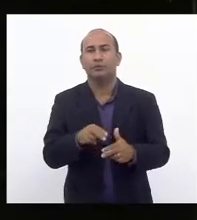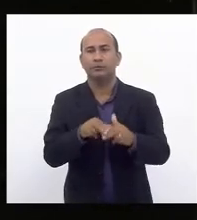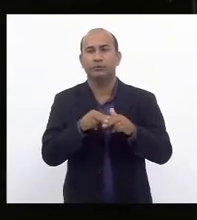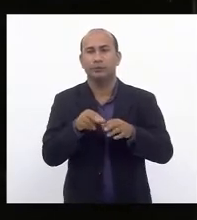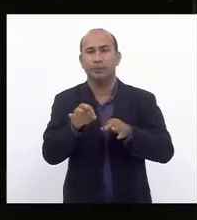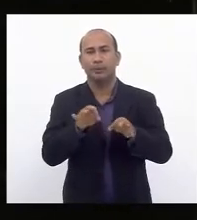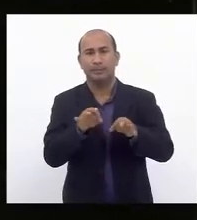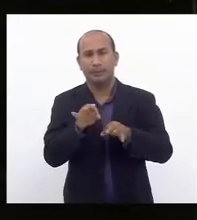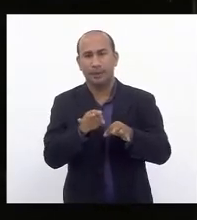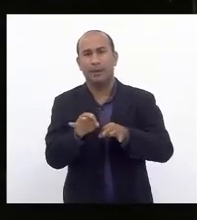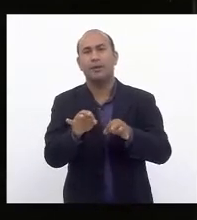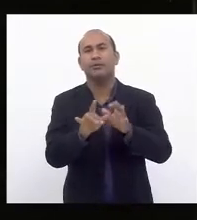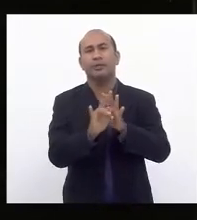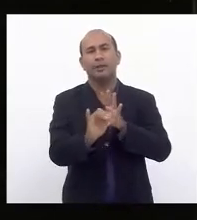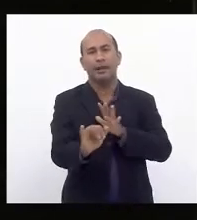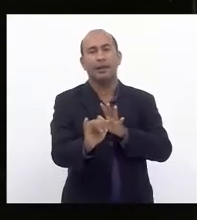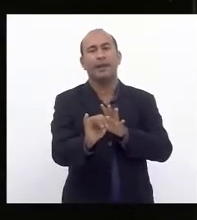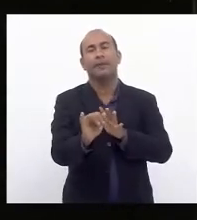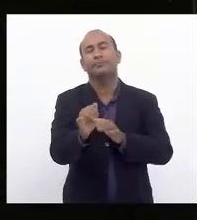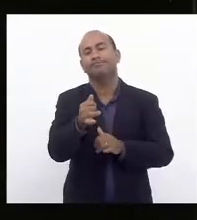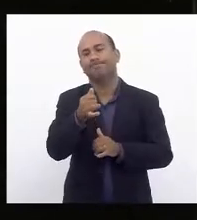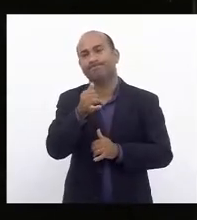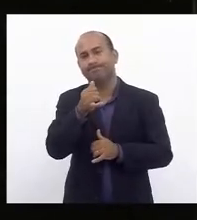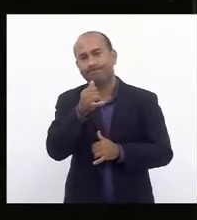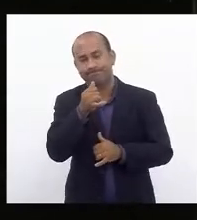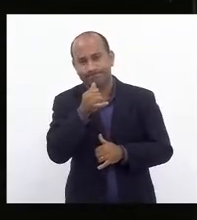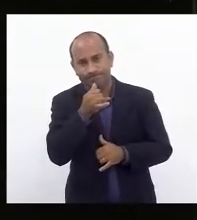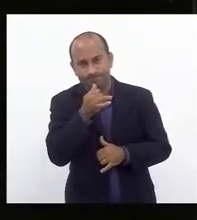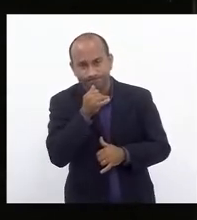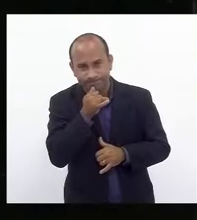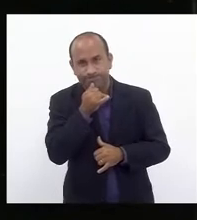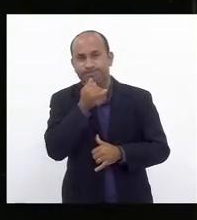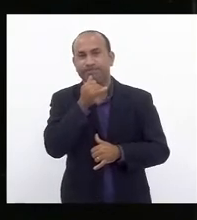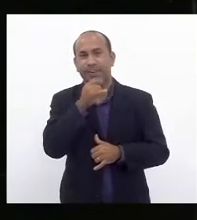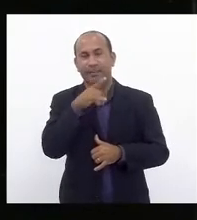lei que, infelizmente, né, a gente tem que aqui